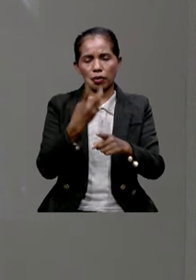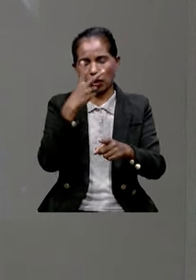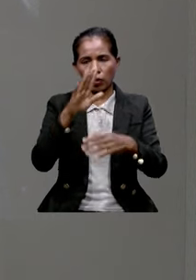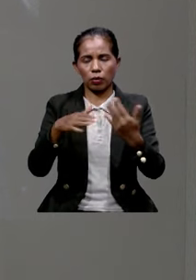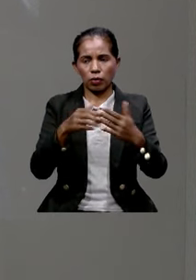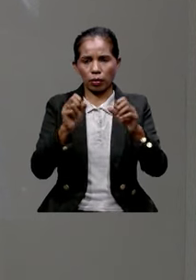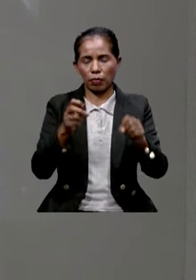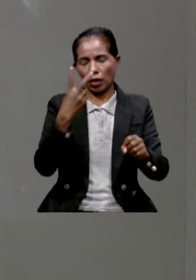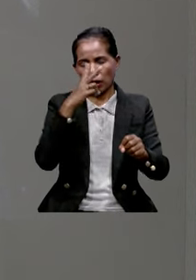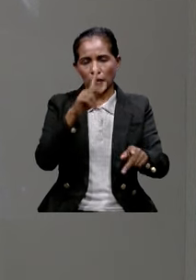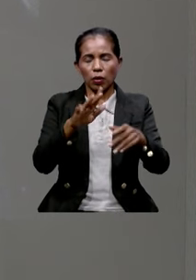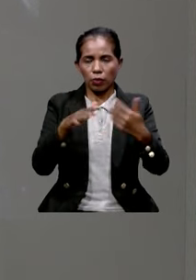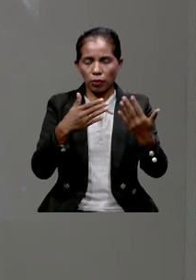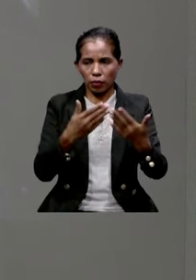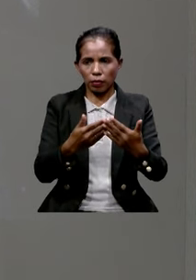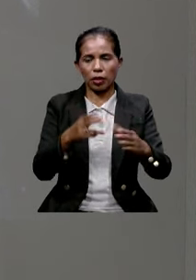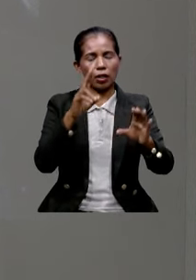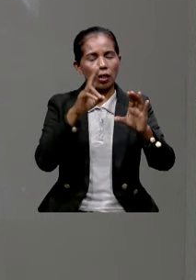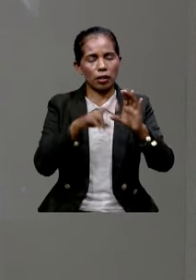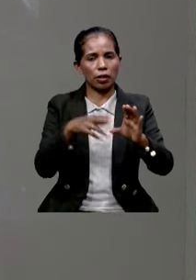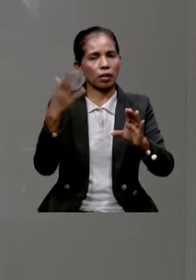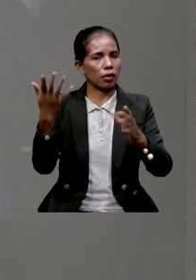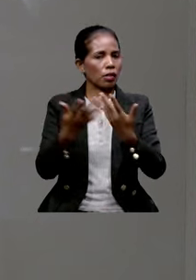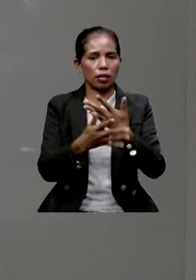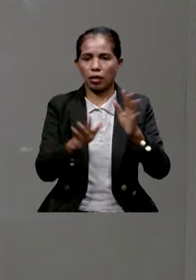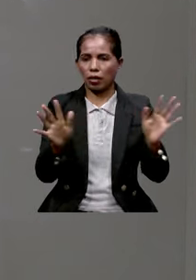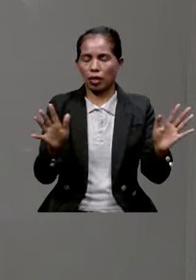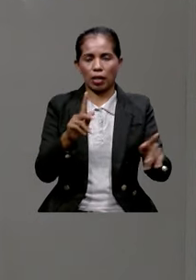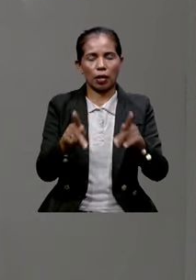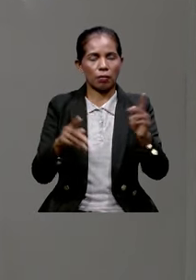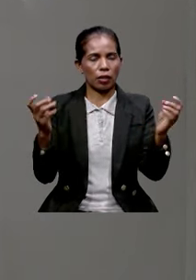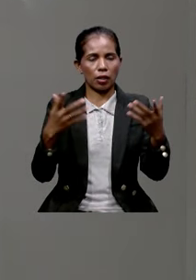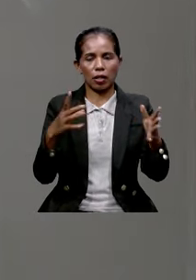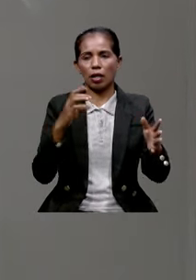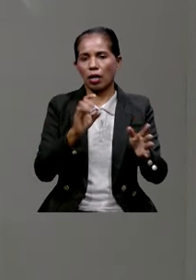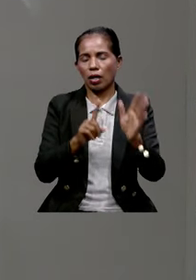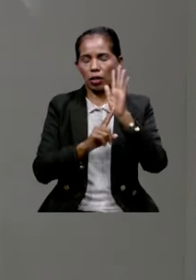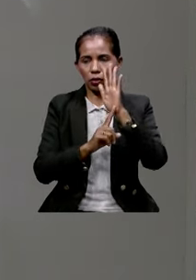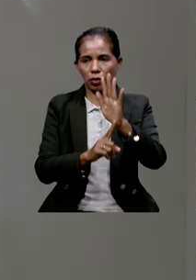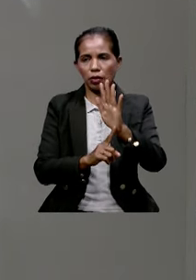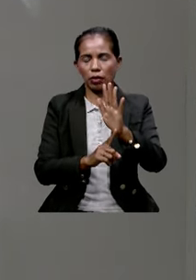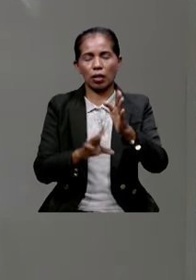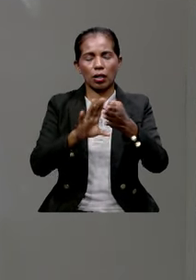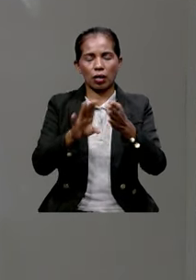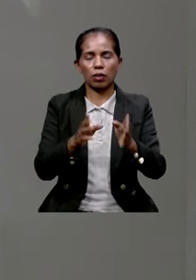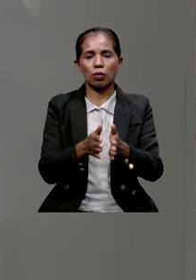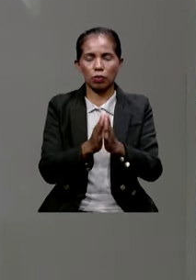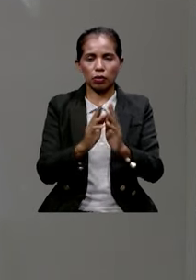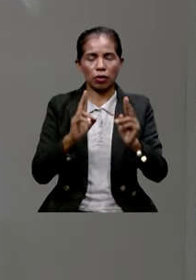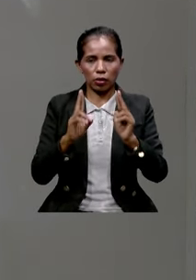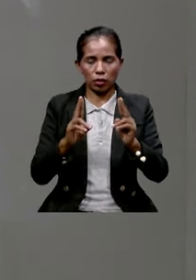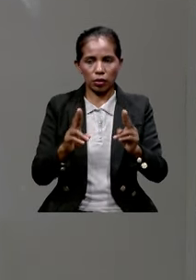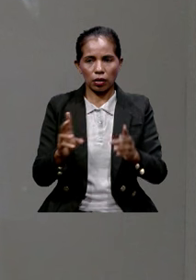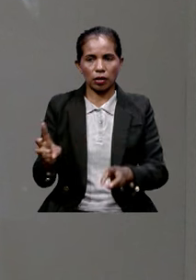tu belare, povu belare, kadeira hia parti soring ne mamu hotu keras. Ida ne hatudu lolo zona katak pidi di urgensi ne iha